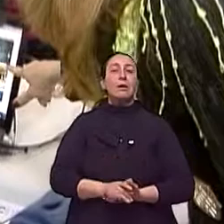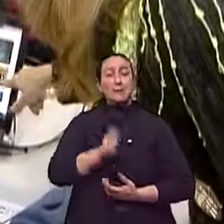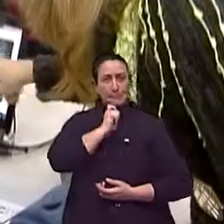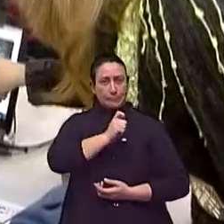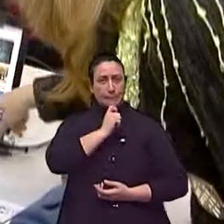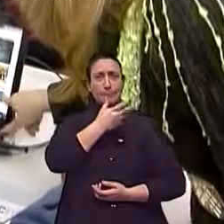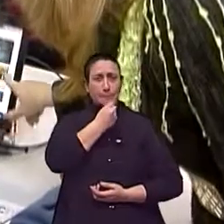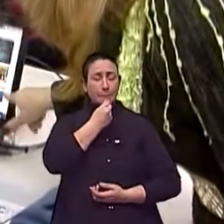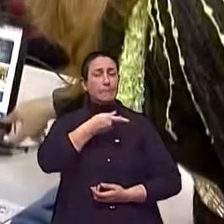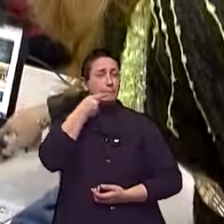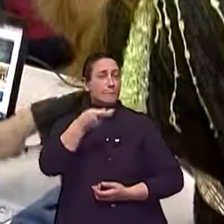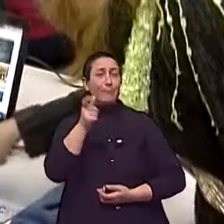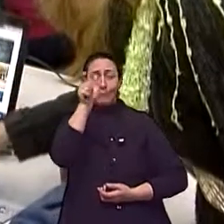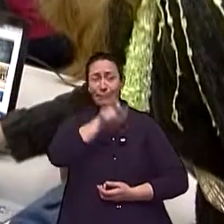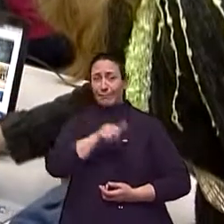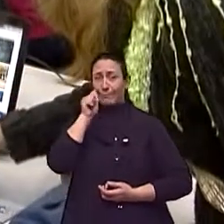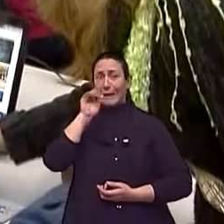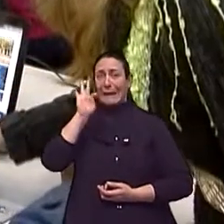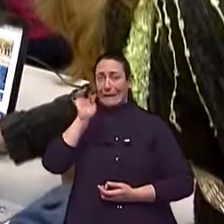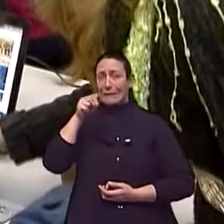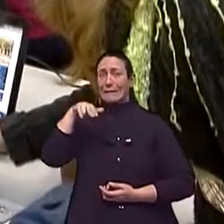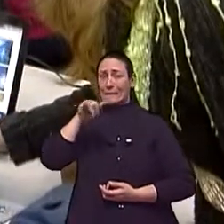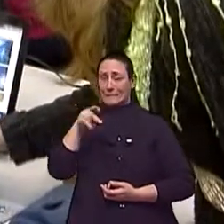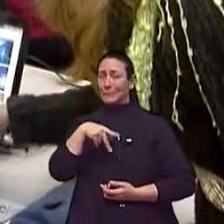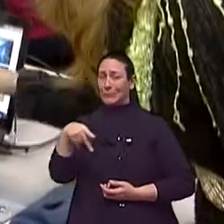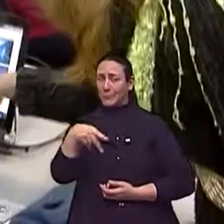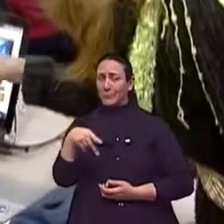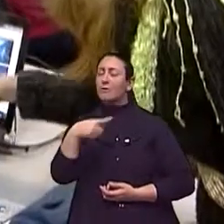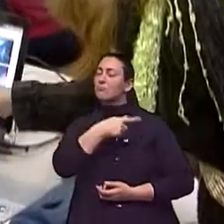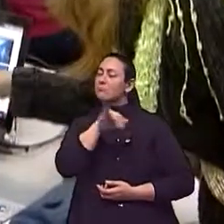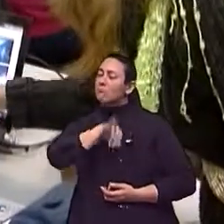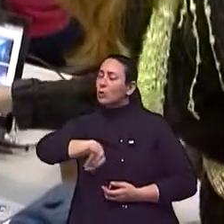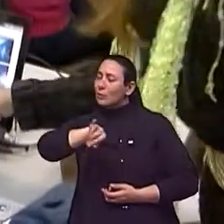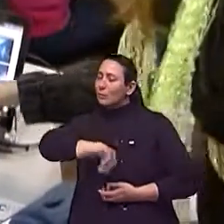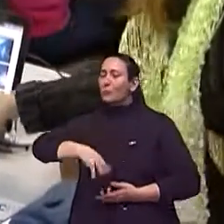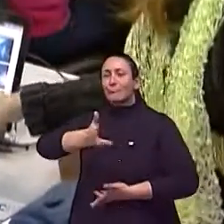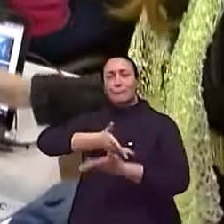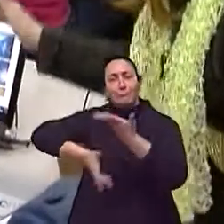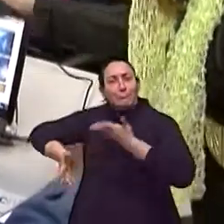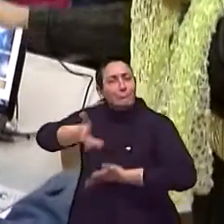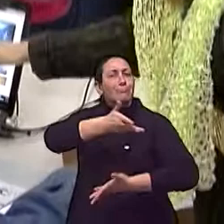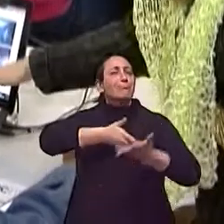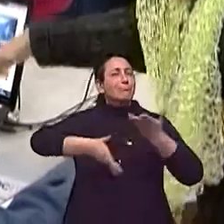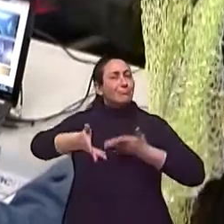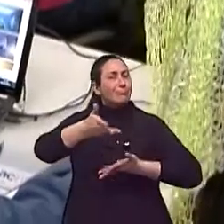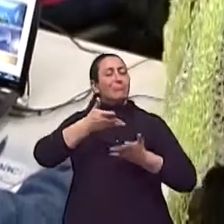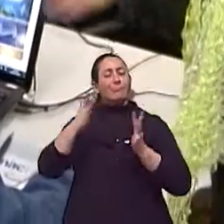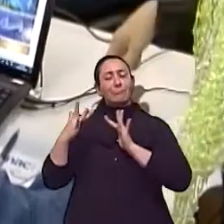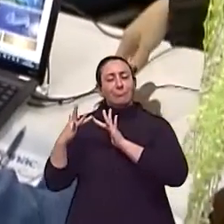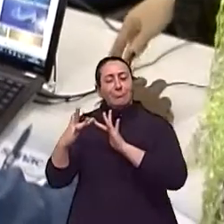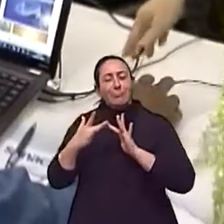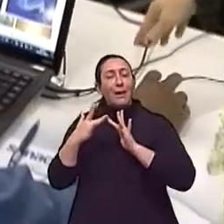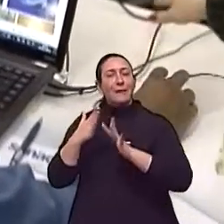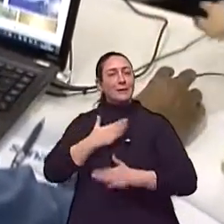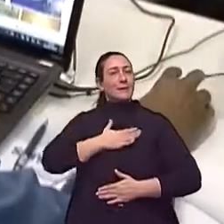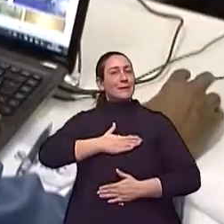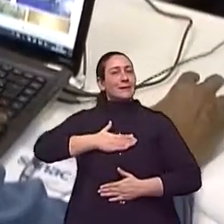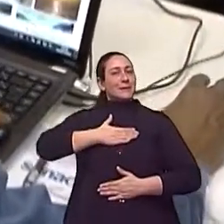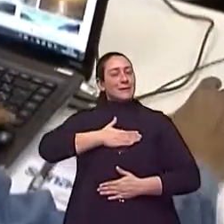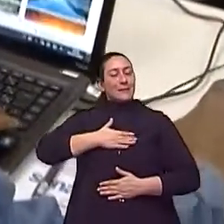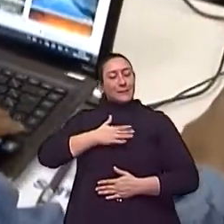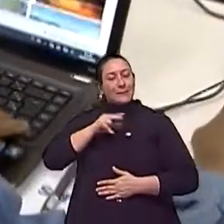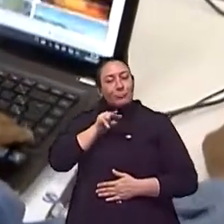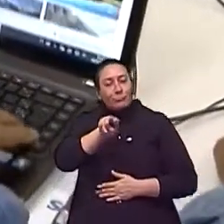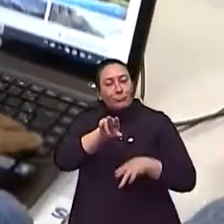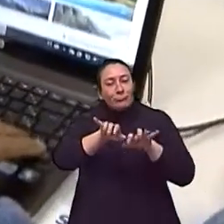descoberta de um novo mundo uma nova forma de interagir tudo isso faz a alegria desses alunos da